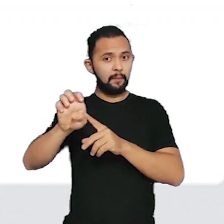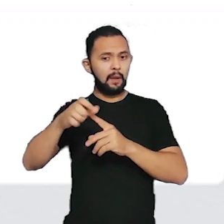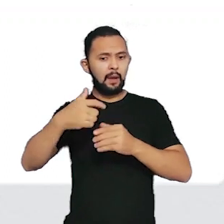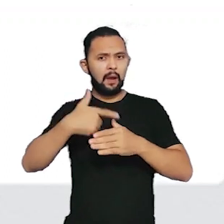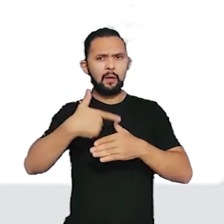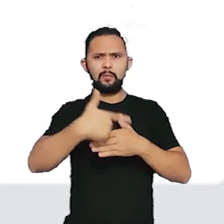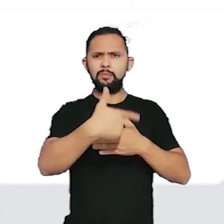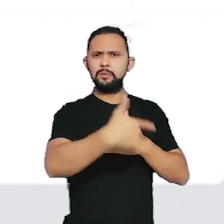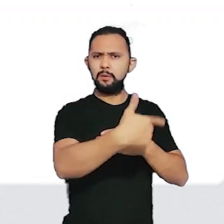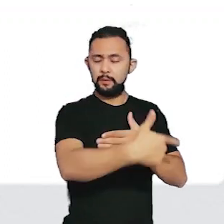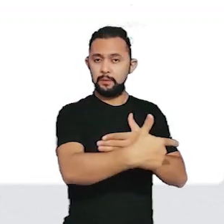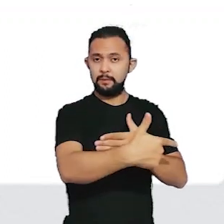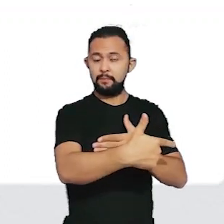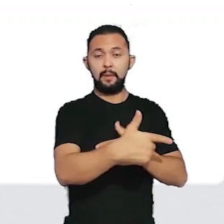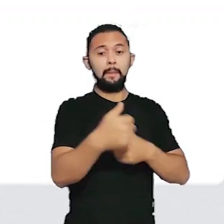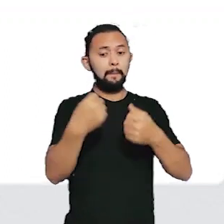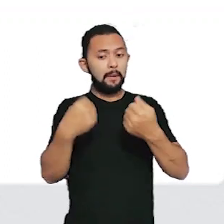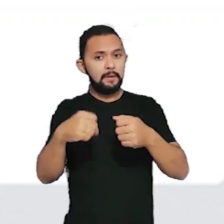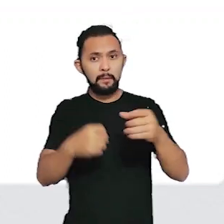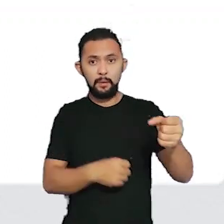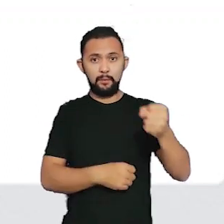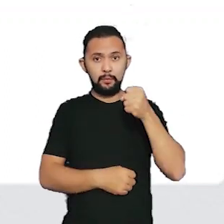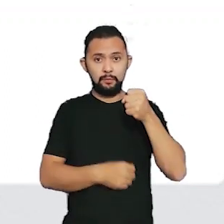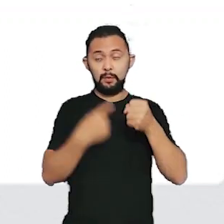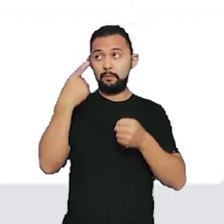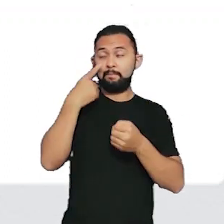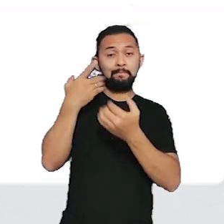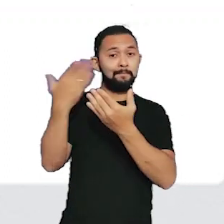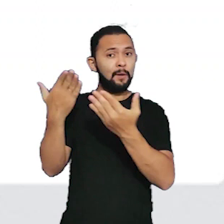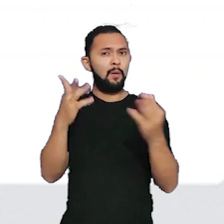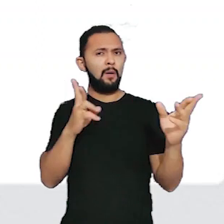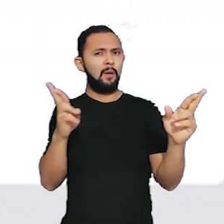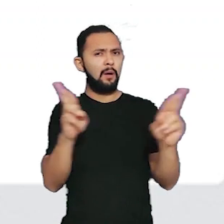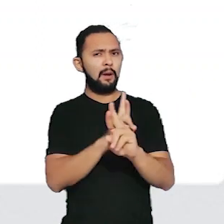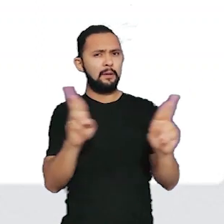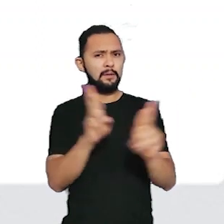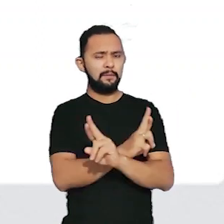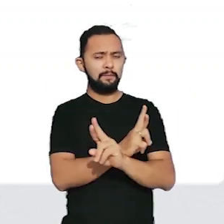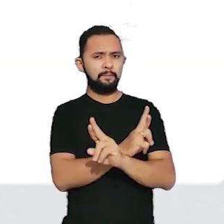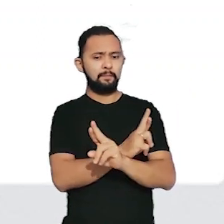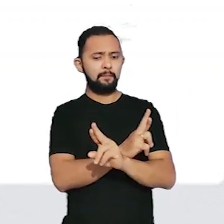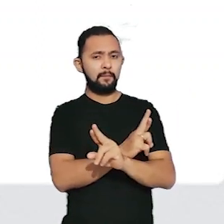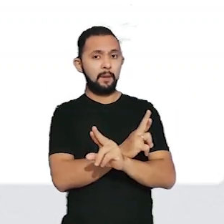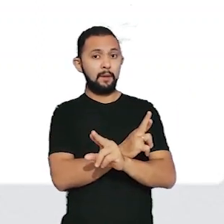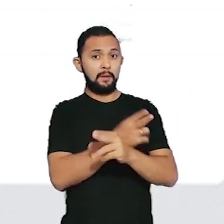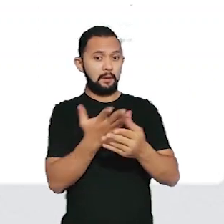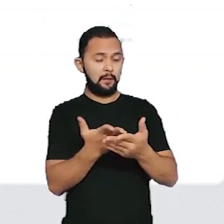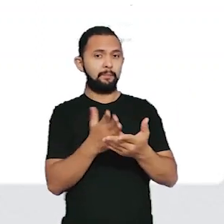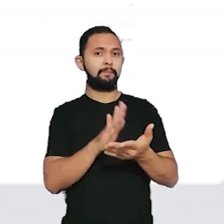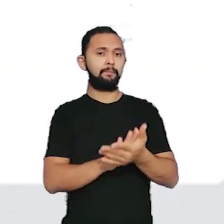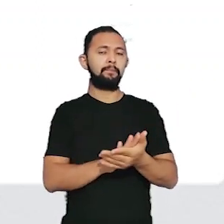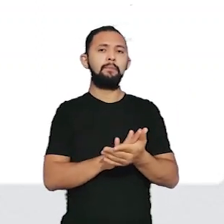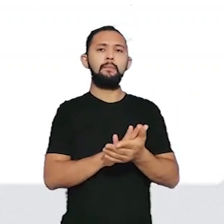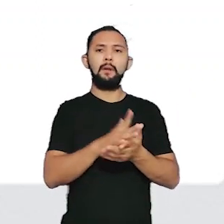de um microfone. Novamente, nas consecutivas, também vai aparecer uma relação de causa e consequência. Lembrando que lá nas orações